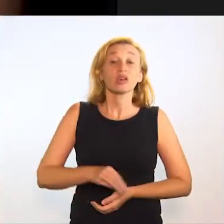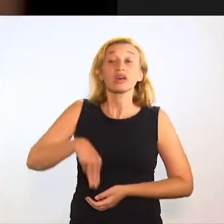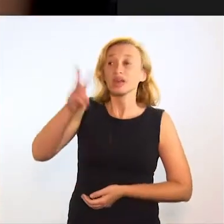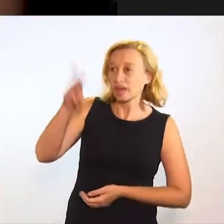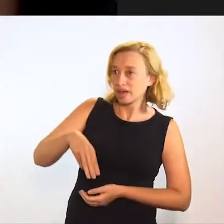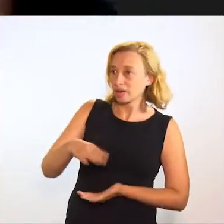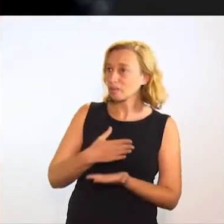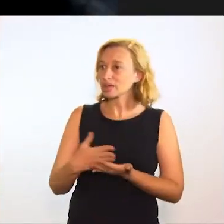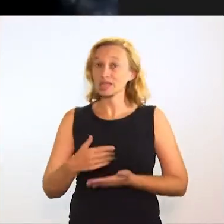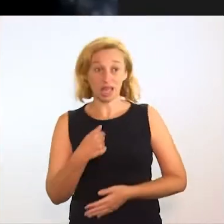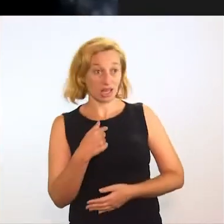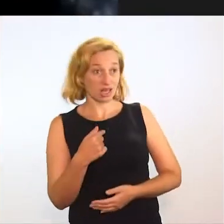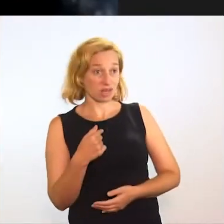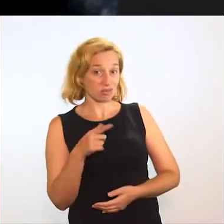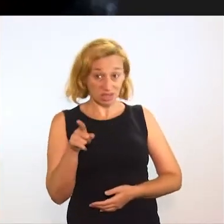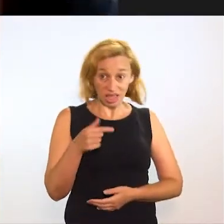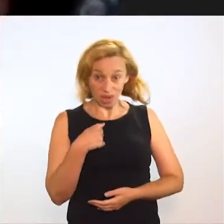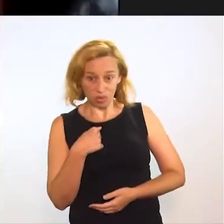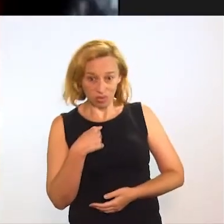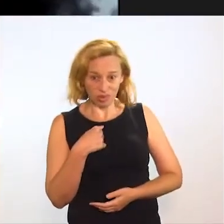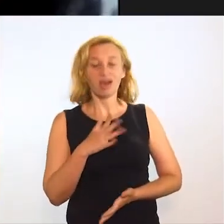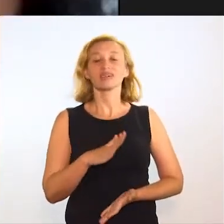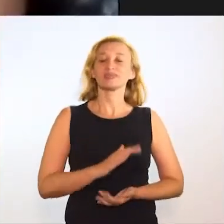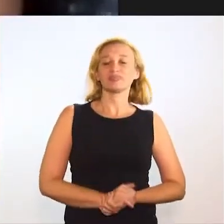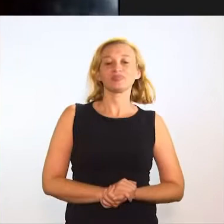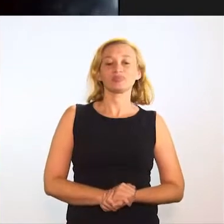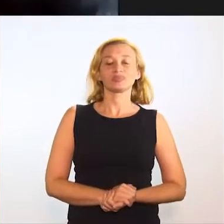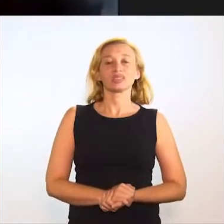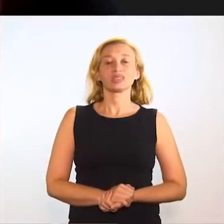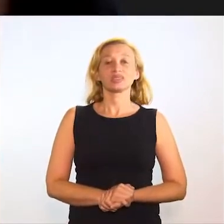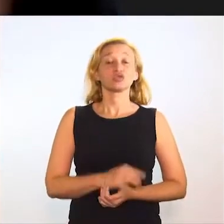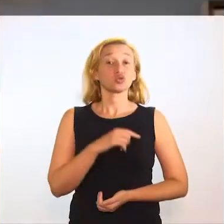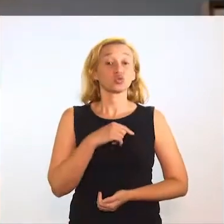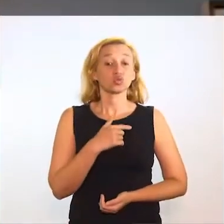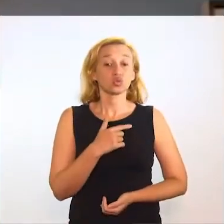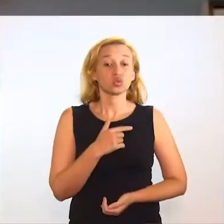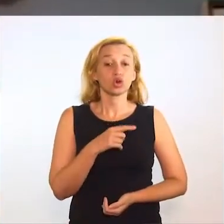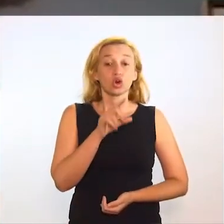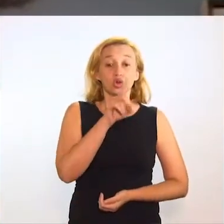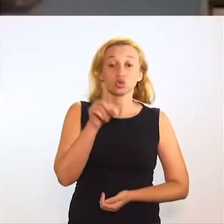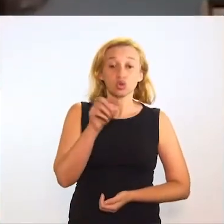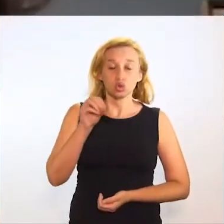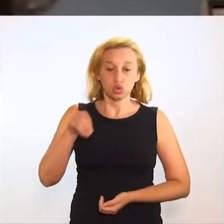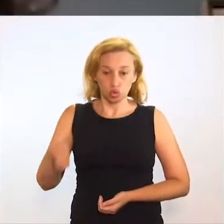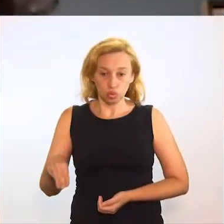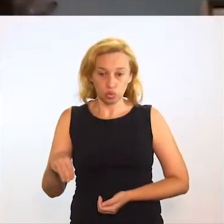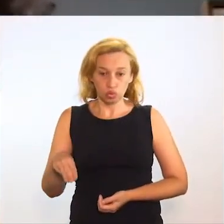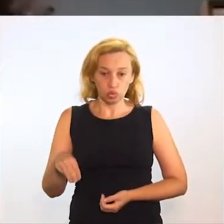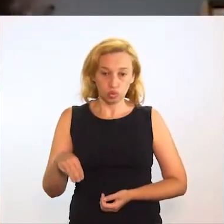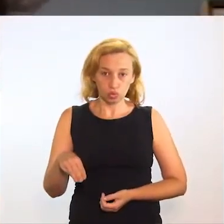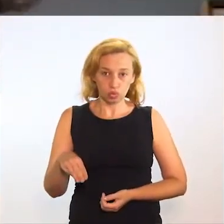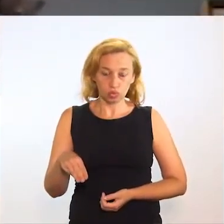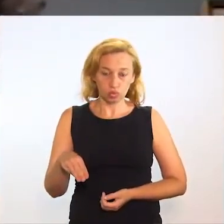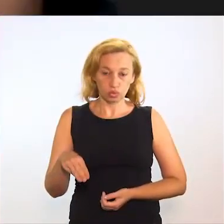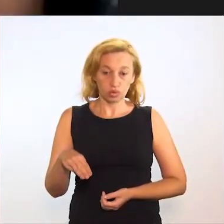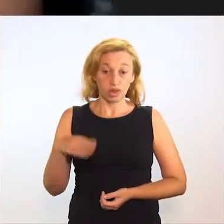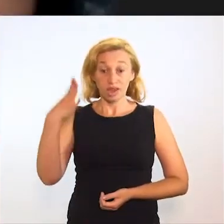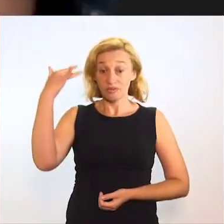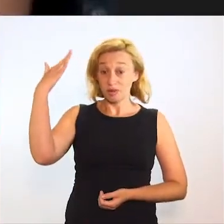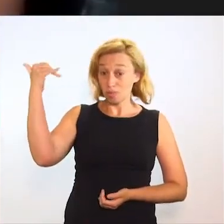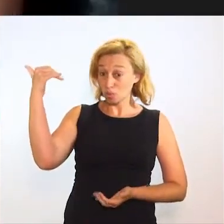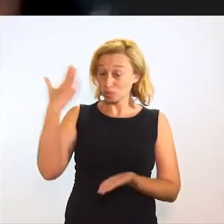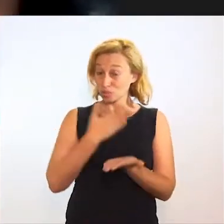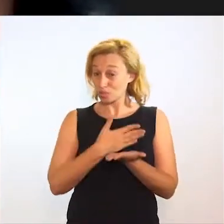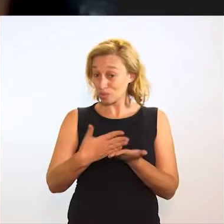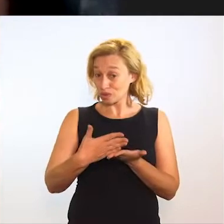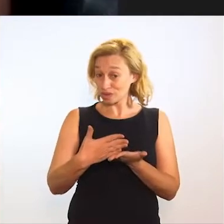Começa por quem? Você. Opa! Sem sombra de dúvida, o Zoom, que era o grande vilão